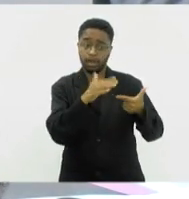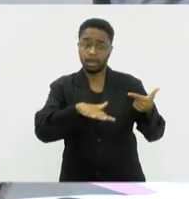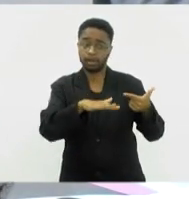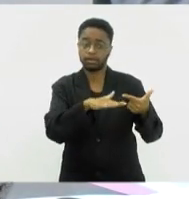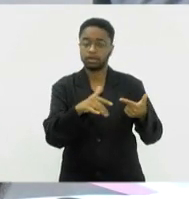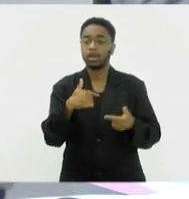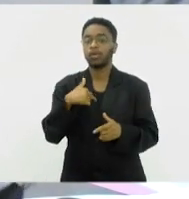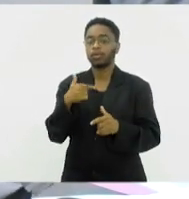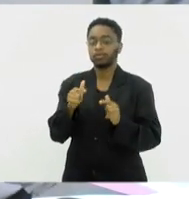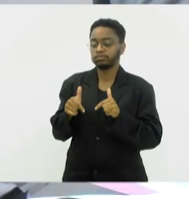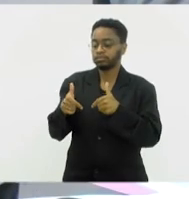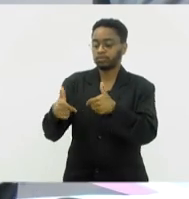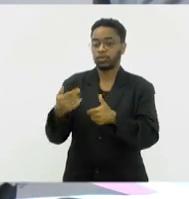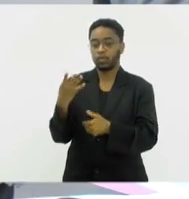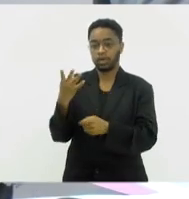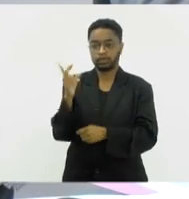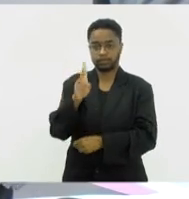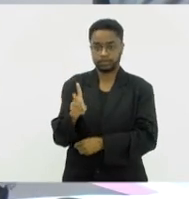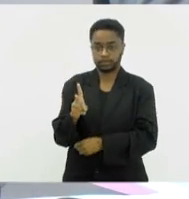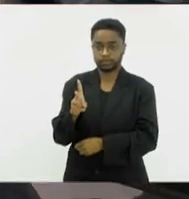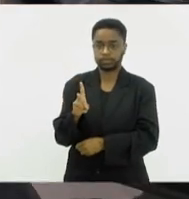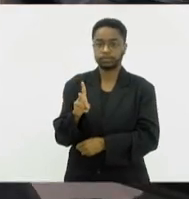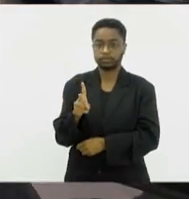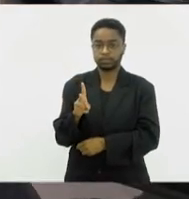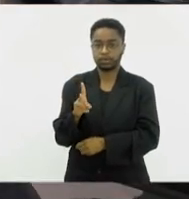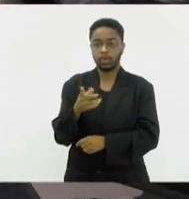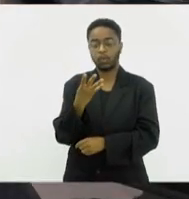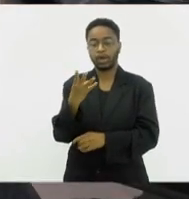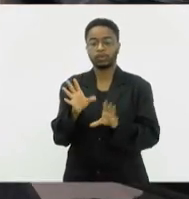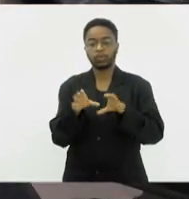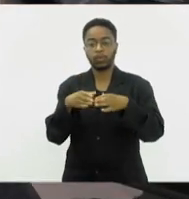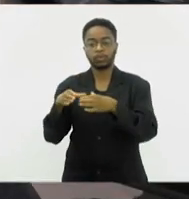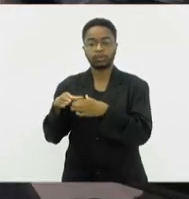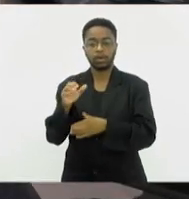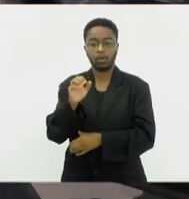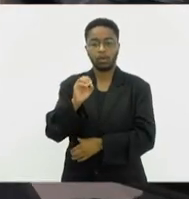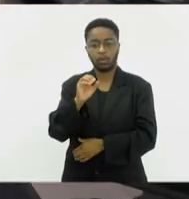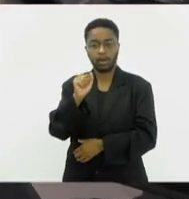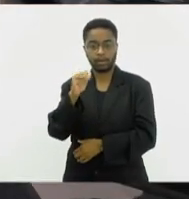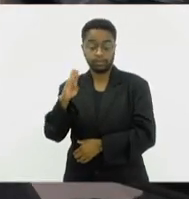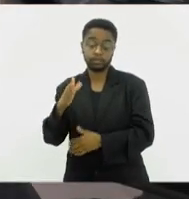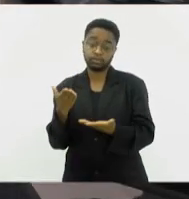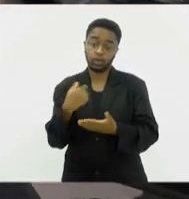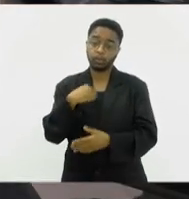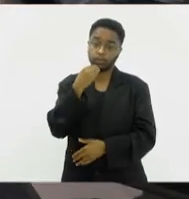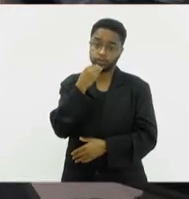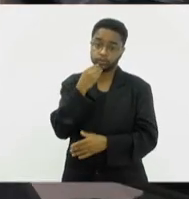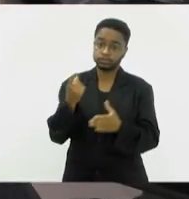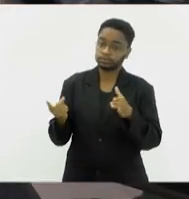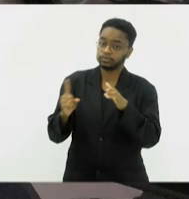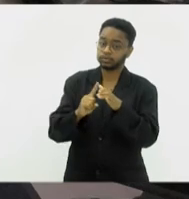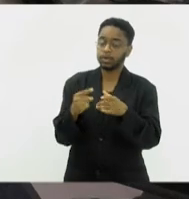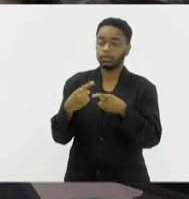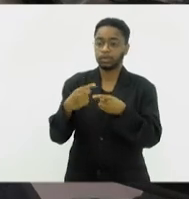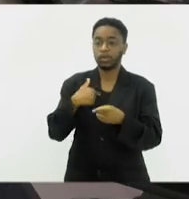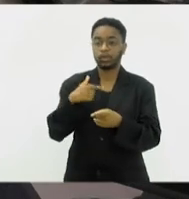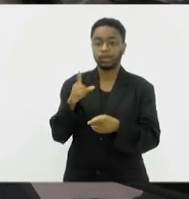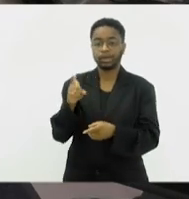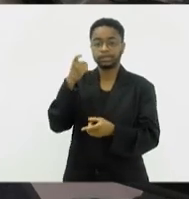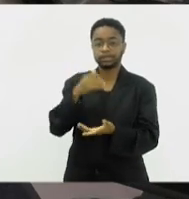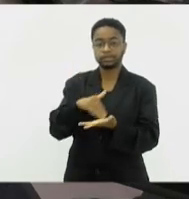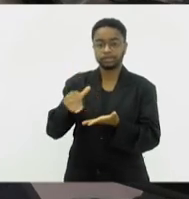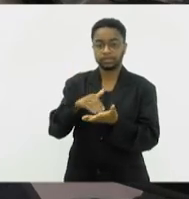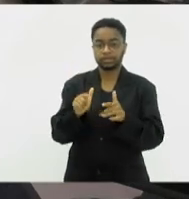4 vezes. Não, ela é psicóloga da área, mas atuei em 4 comissões da OAB. Na verdade, eu poderia fazer parte, porque eu fui secretário executivo